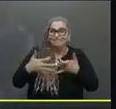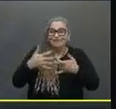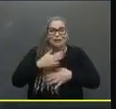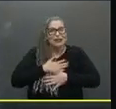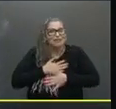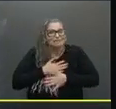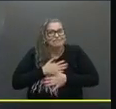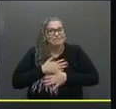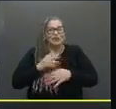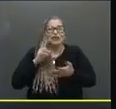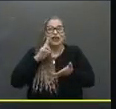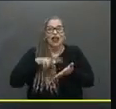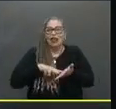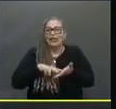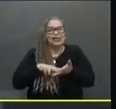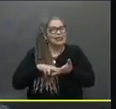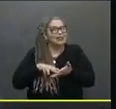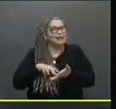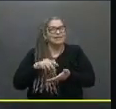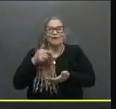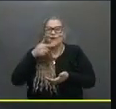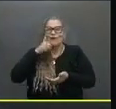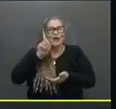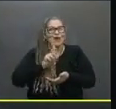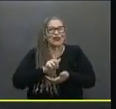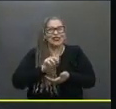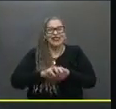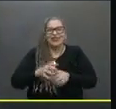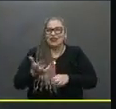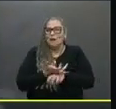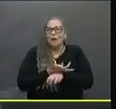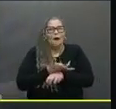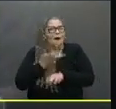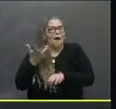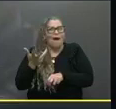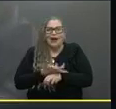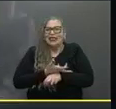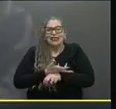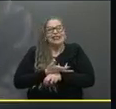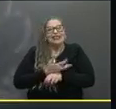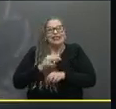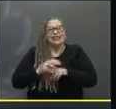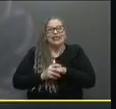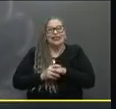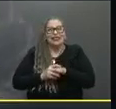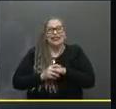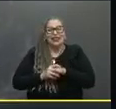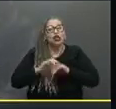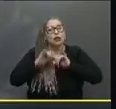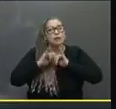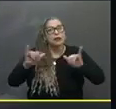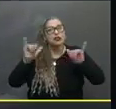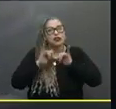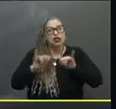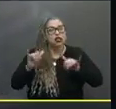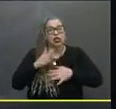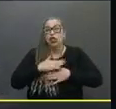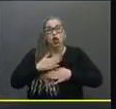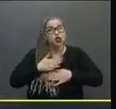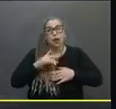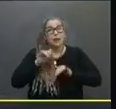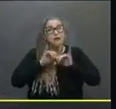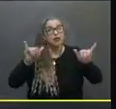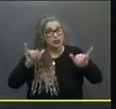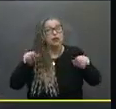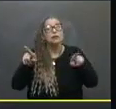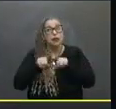e eu preciso ler, porque senão vou continuar me emocionando e quero passar uma mensagem não só para vocês aqui,